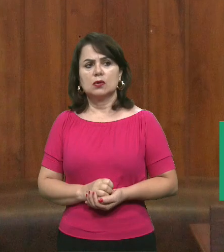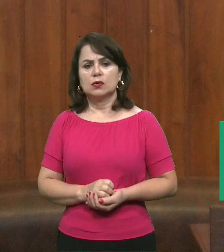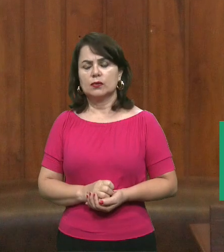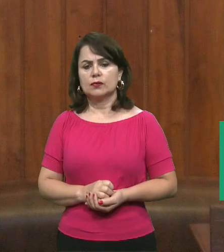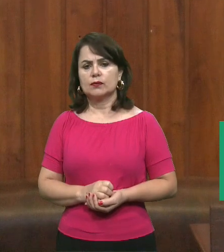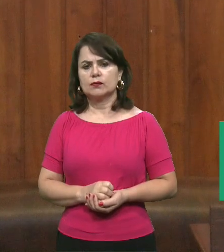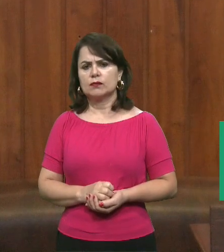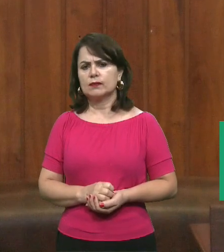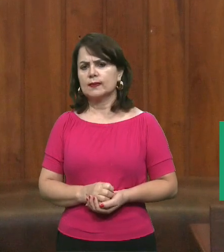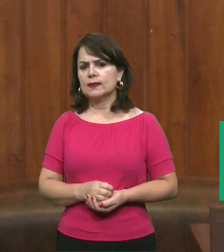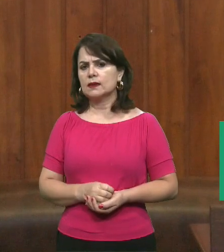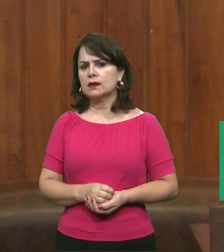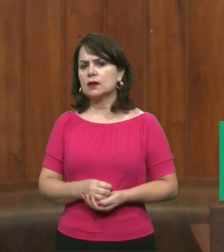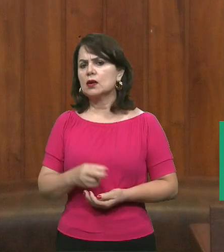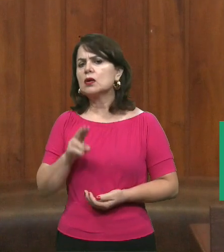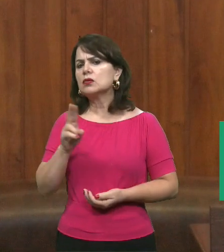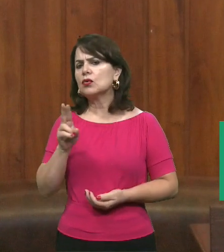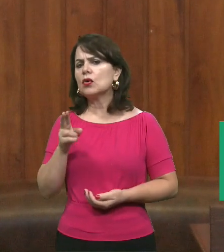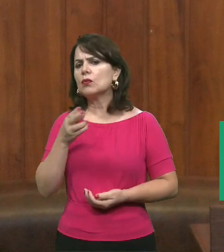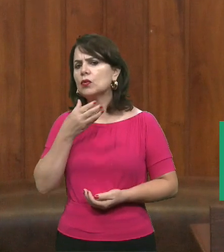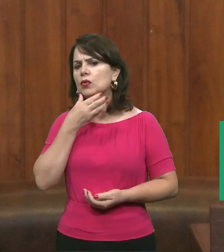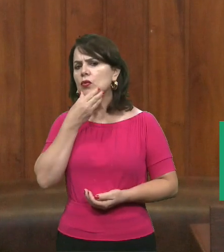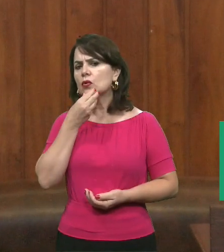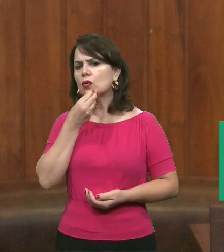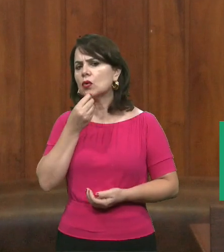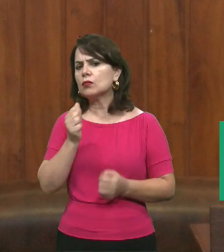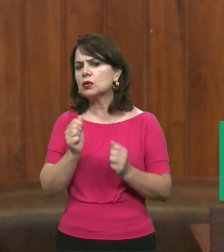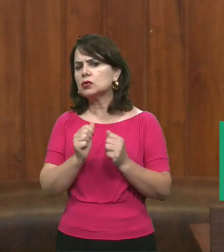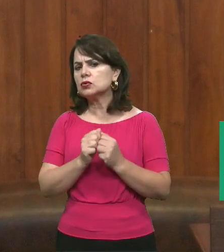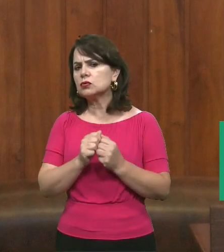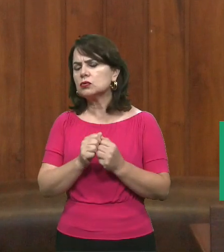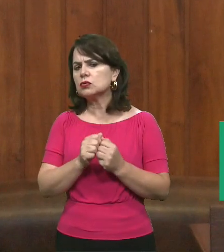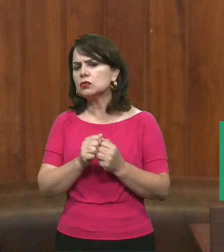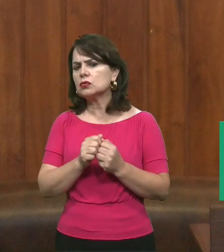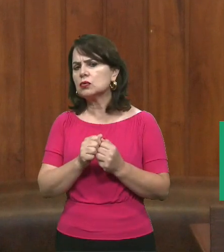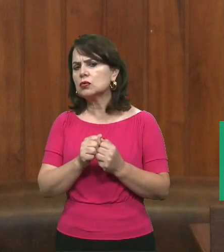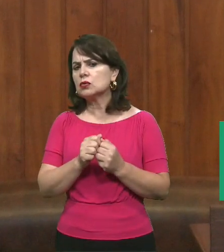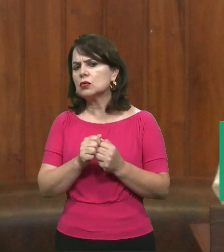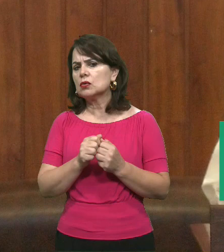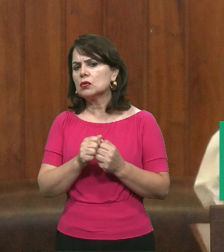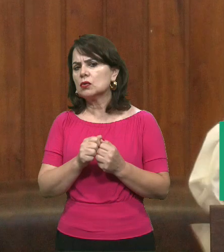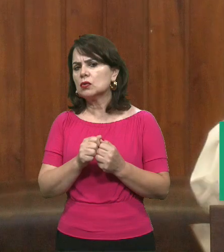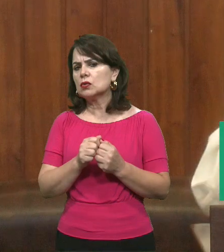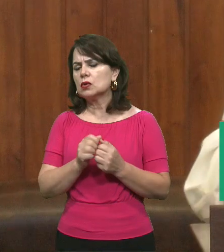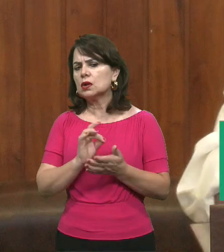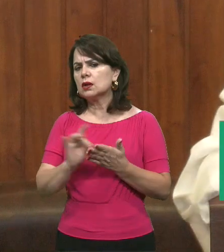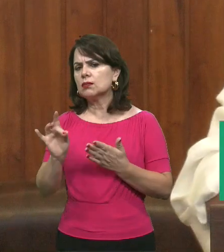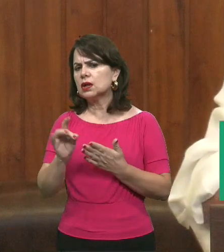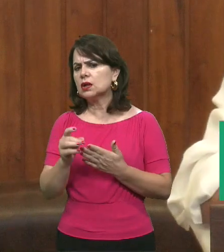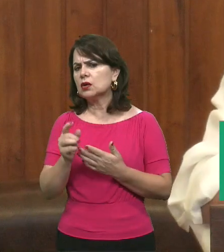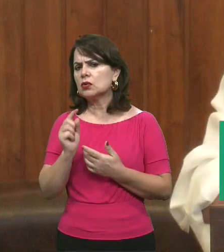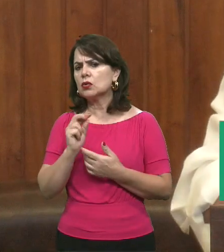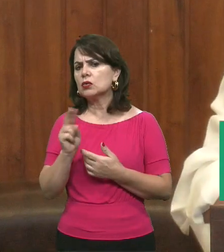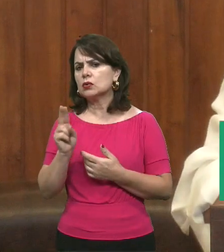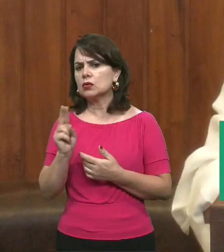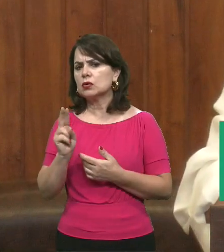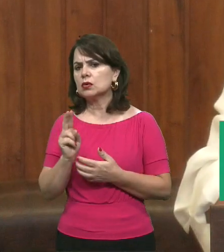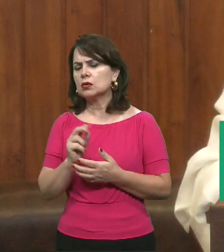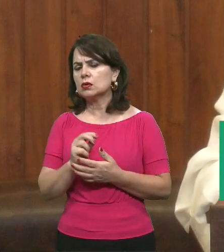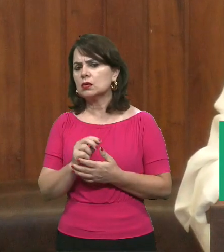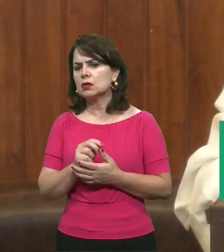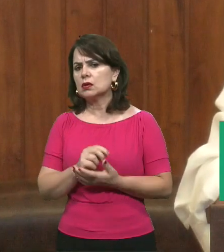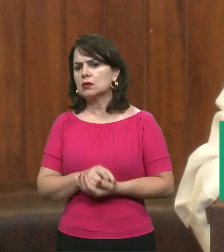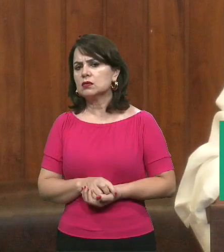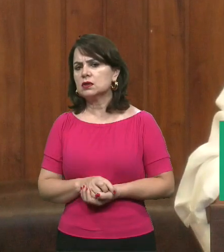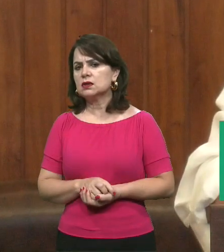E quando morreu o Getúlio, tinha 3 itens de propriedade. Quando morreu, do que passa,